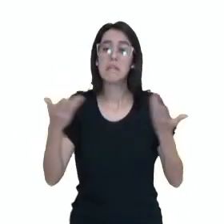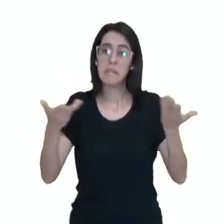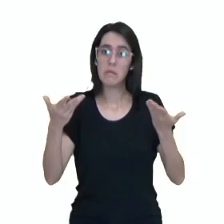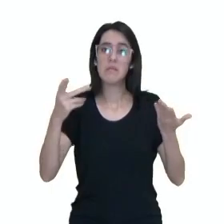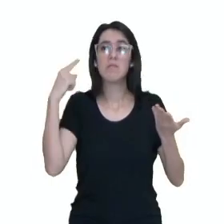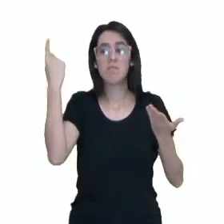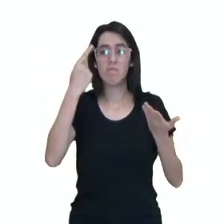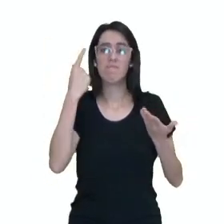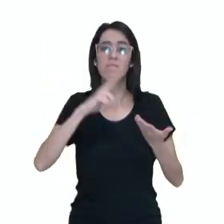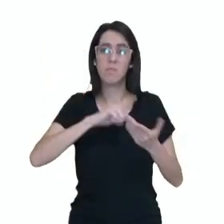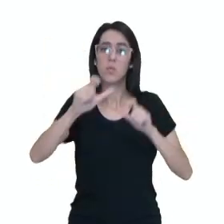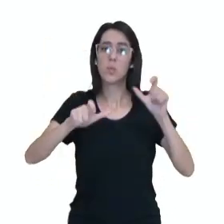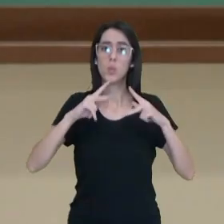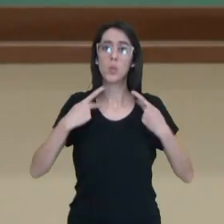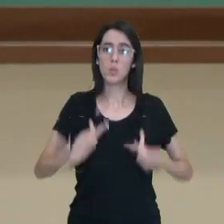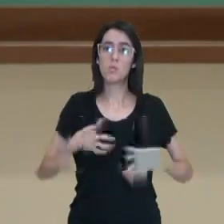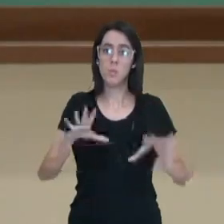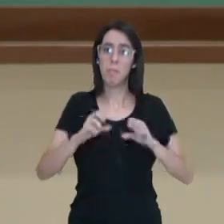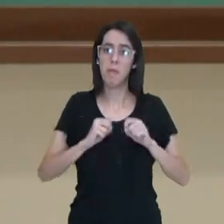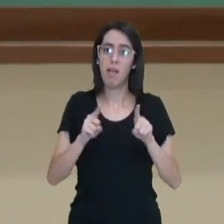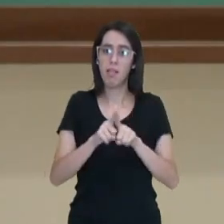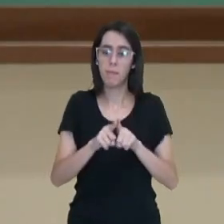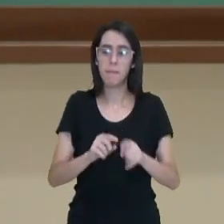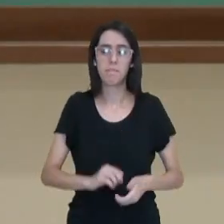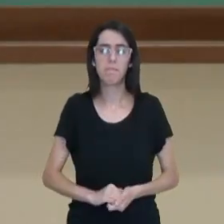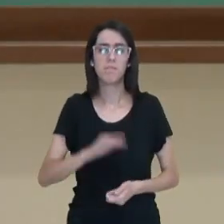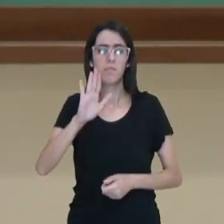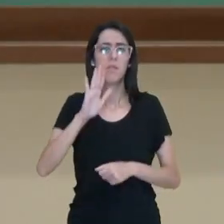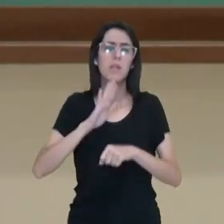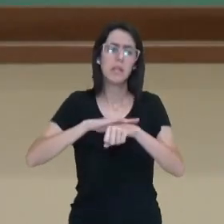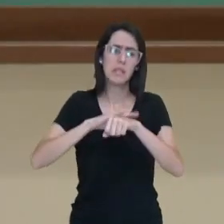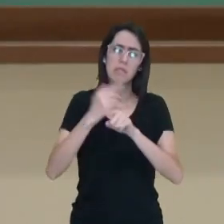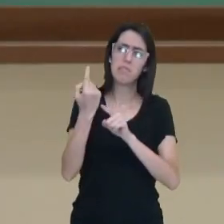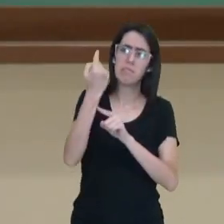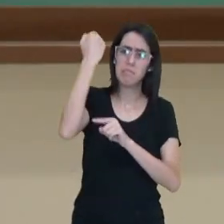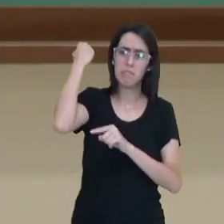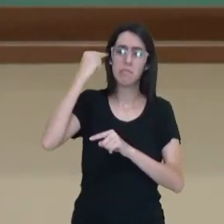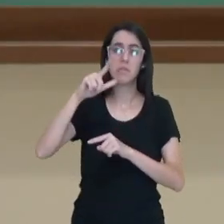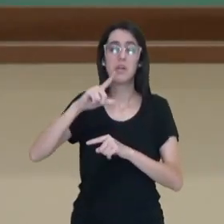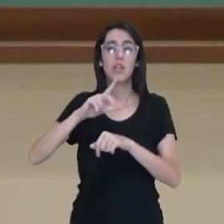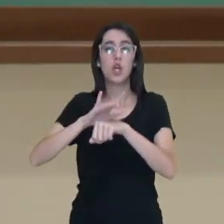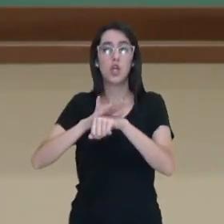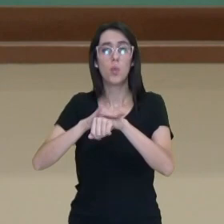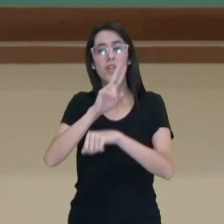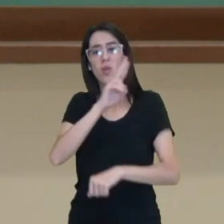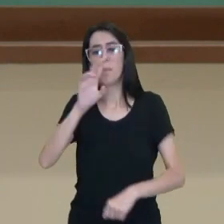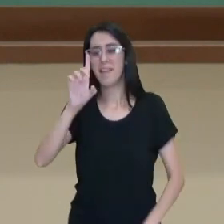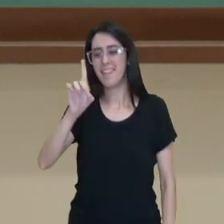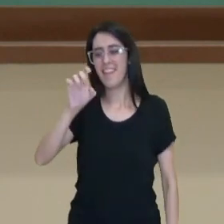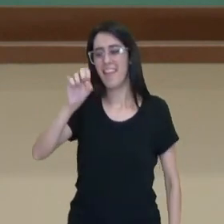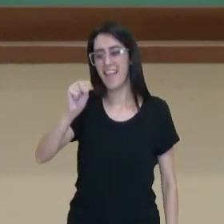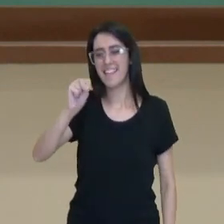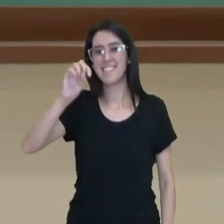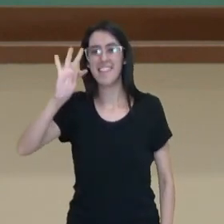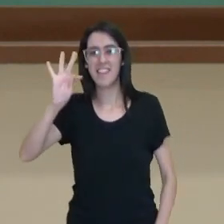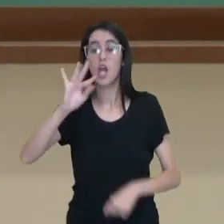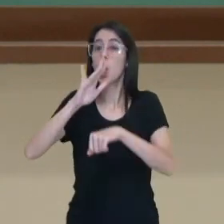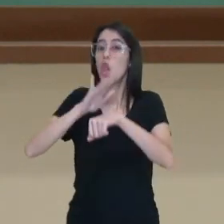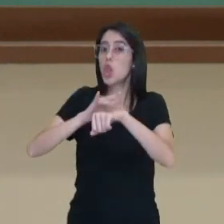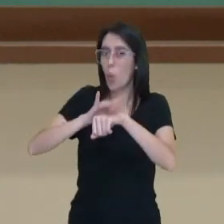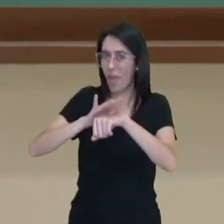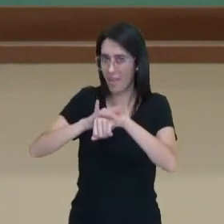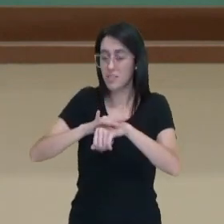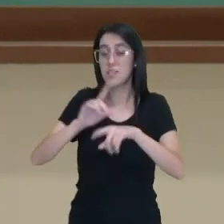seres humanos, ok? Lembrando que até um tempo atrás elas eram consideradas DST, né, doenças sexualmente